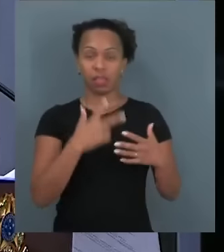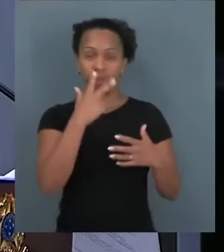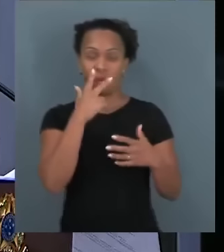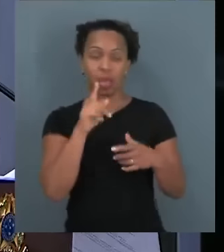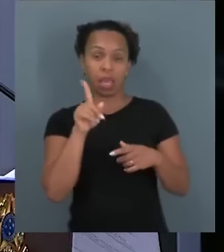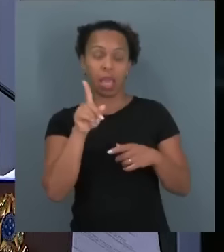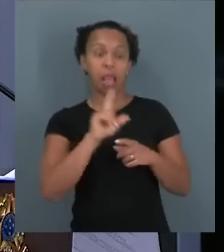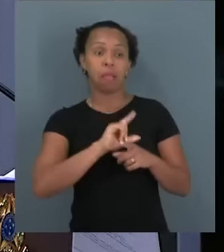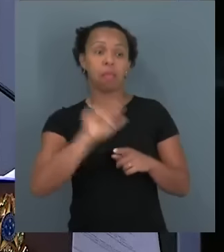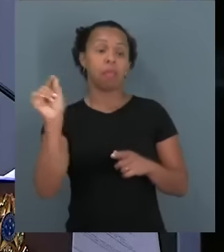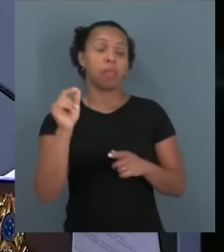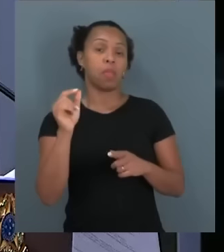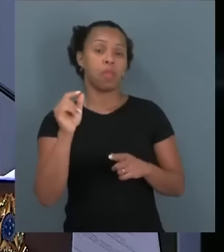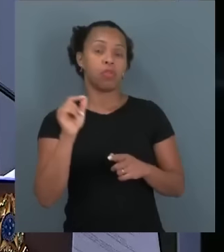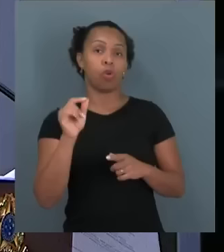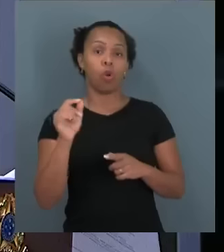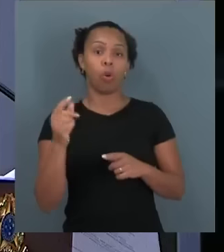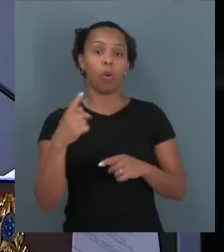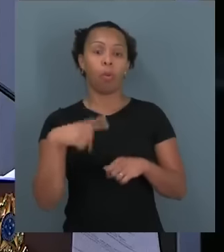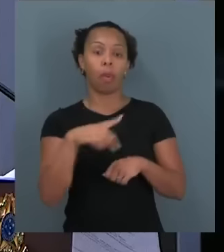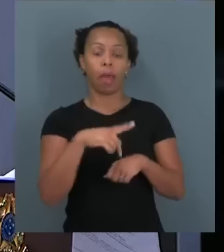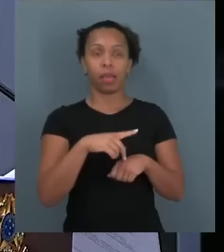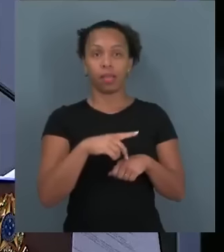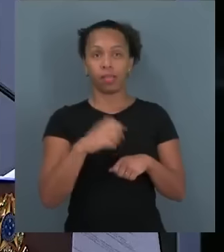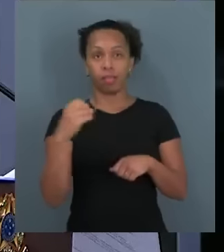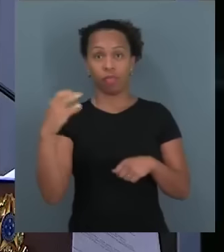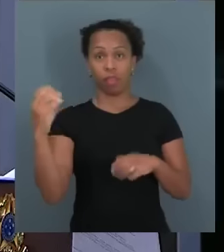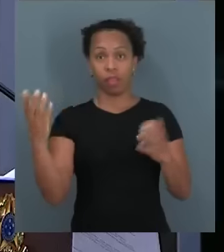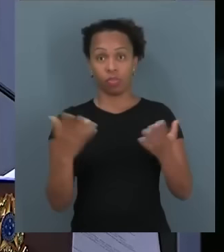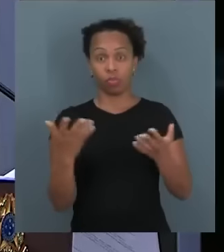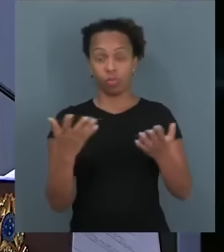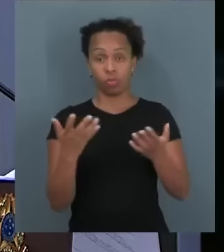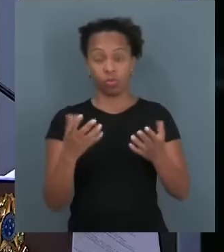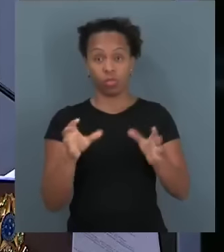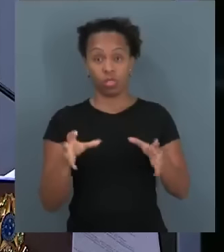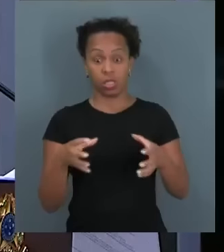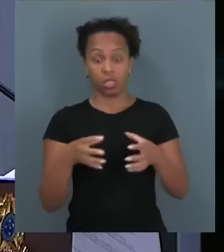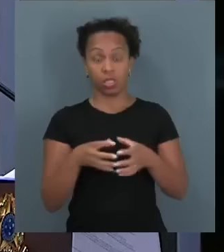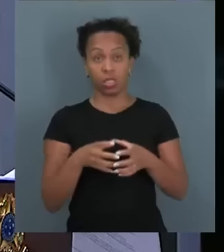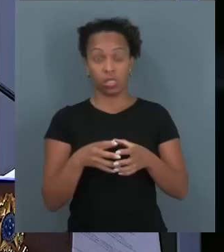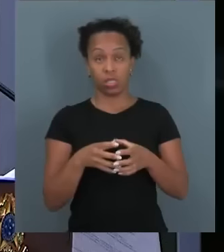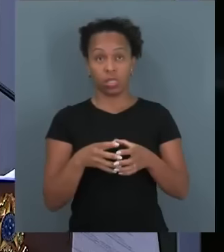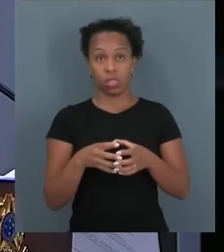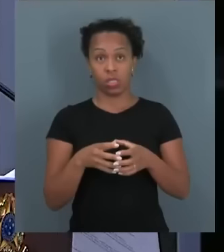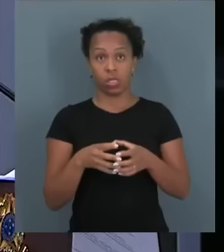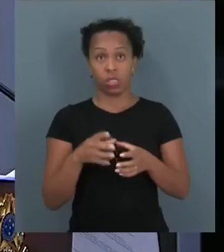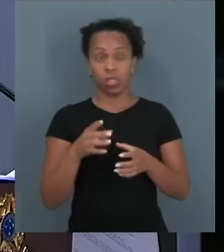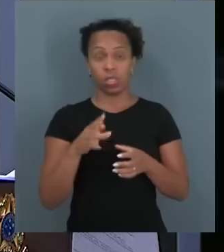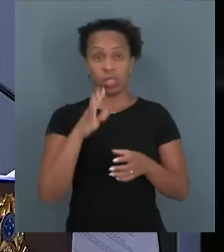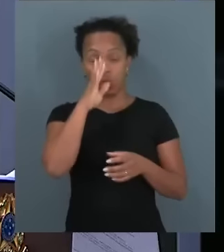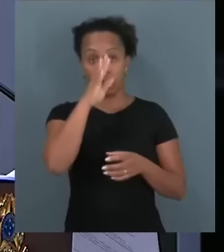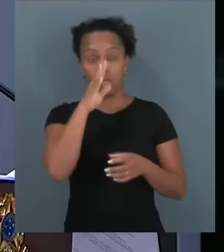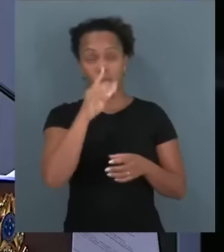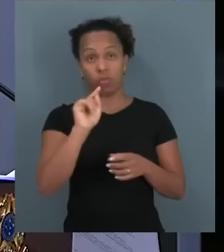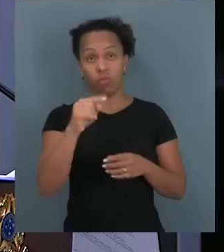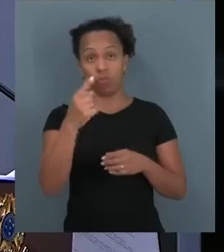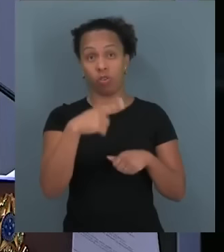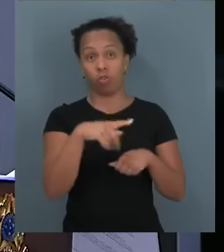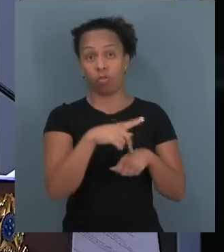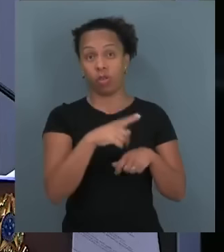o país. Uma viagem que hoje está no centro de um escândalo internacional. Porque, segundo